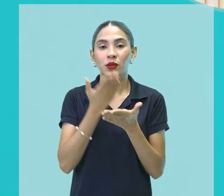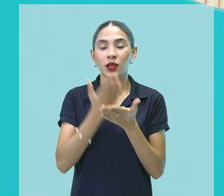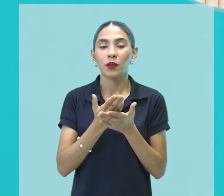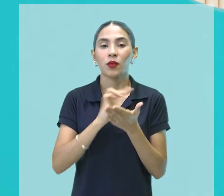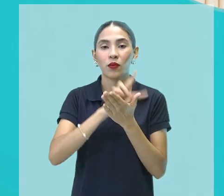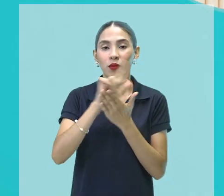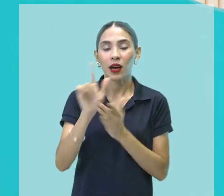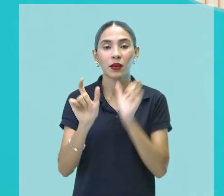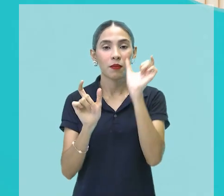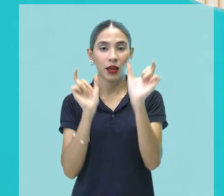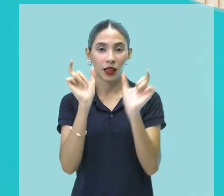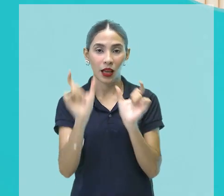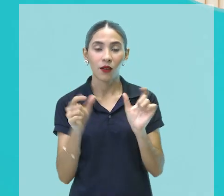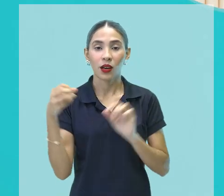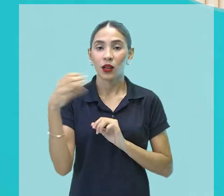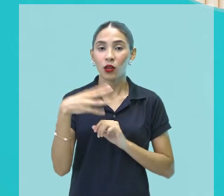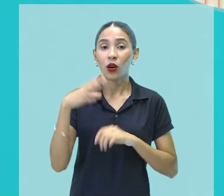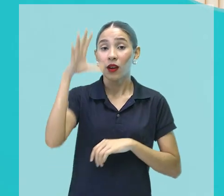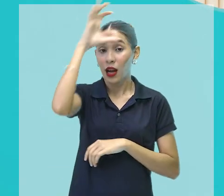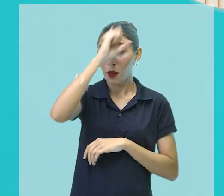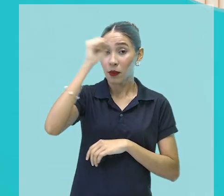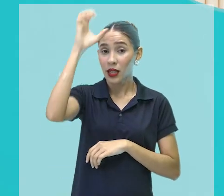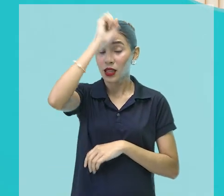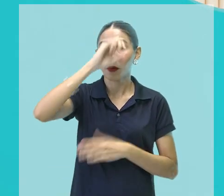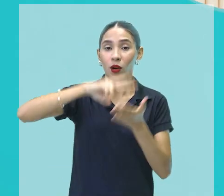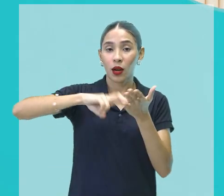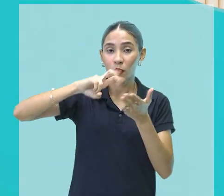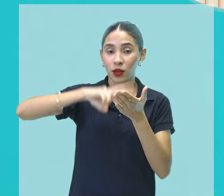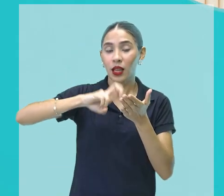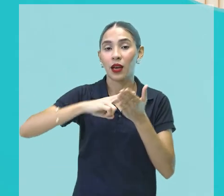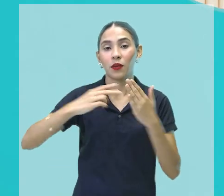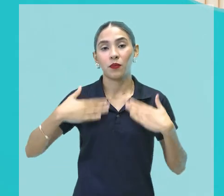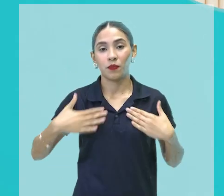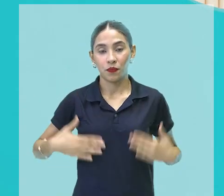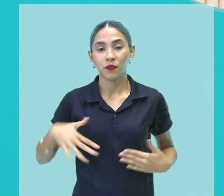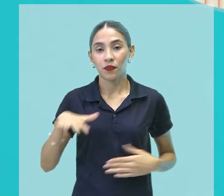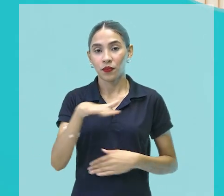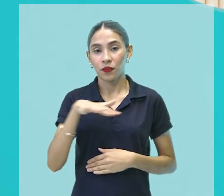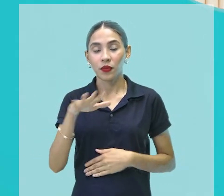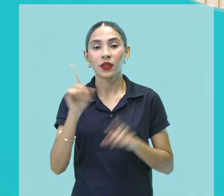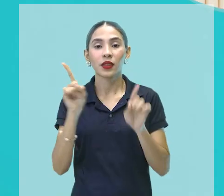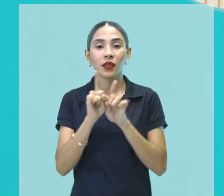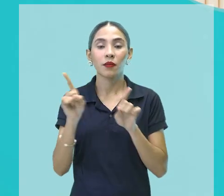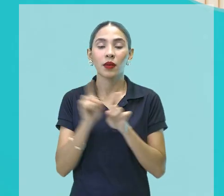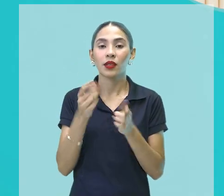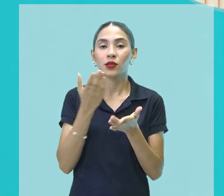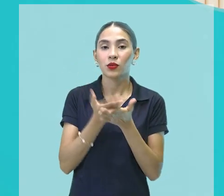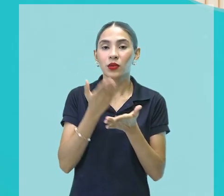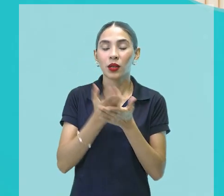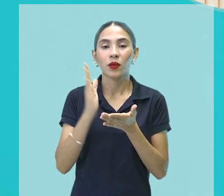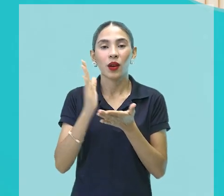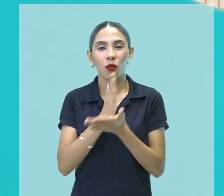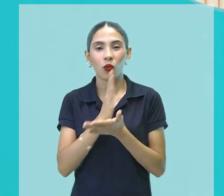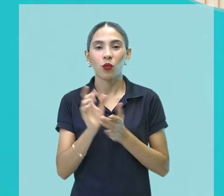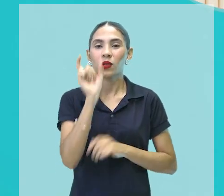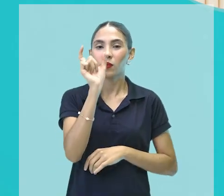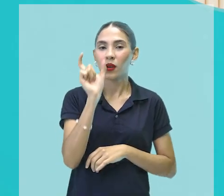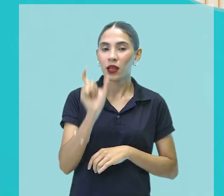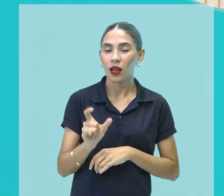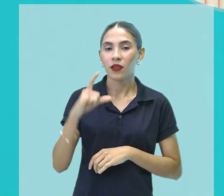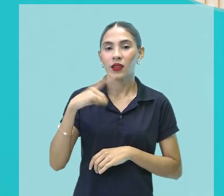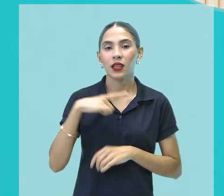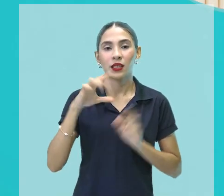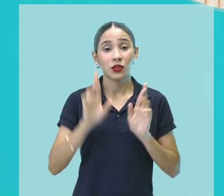várias palavrinhas novas, né, ampliamos nosso vocabulário sobre o corpo humano, também nós passamos ali, né, sobre algumas palavrinhas que